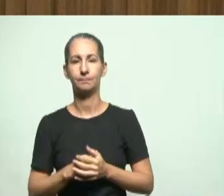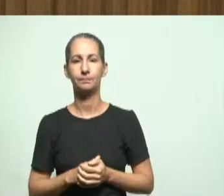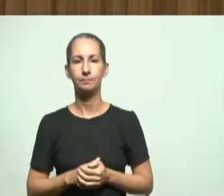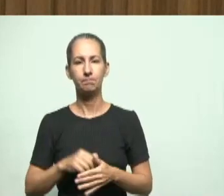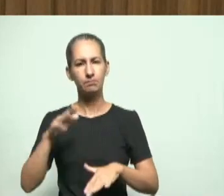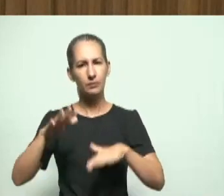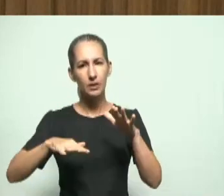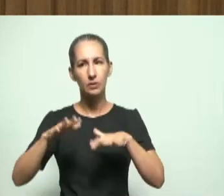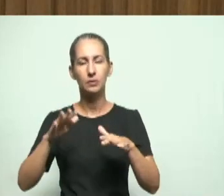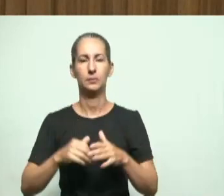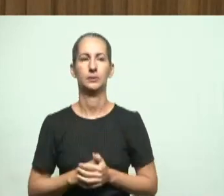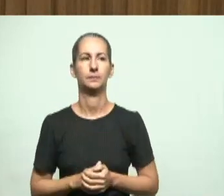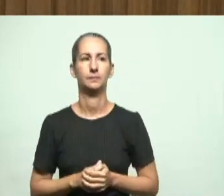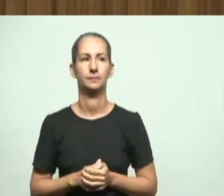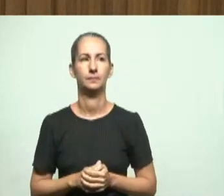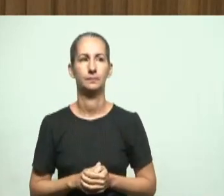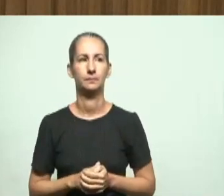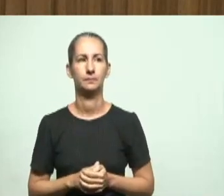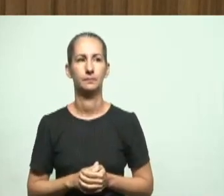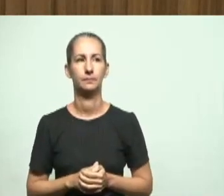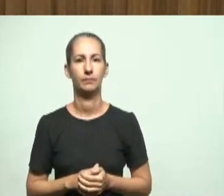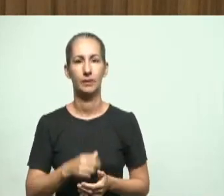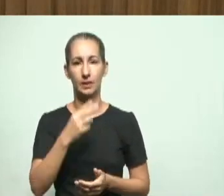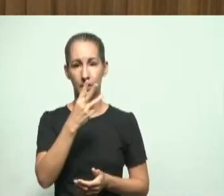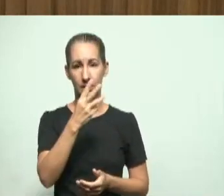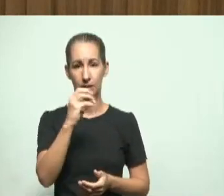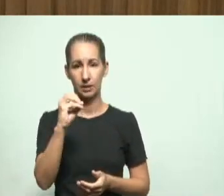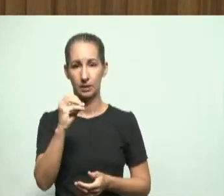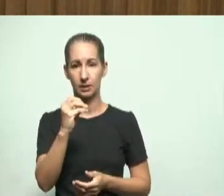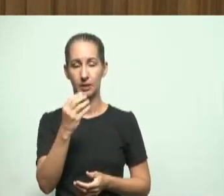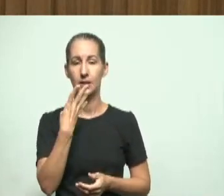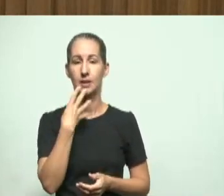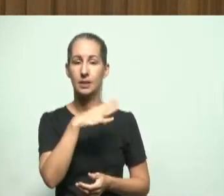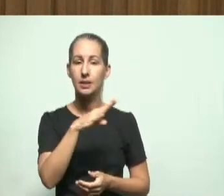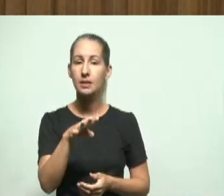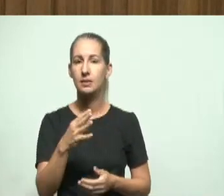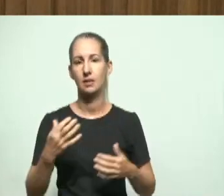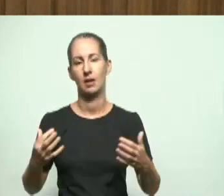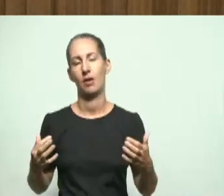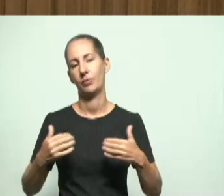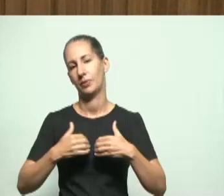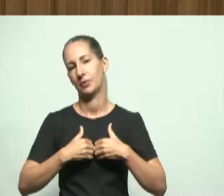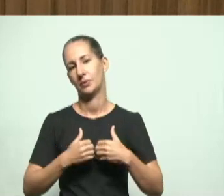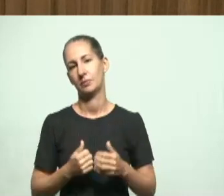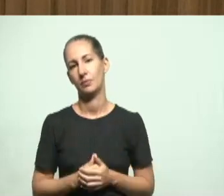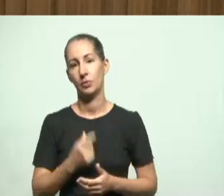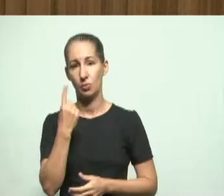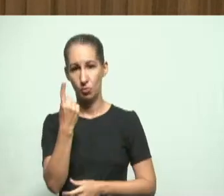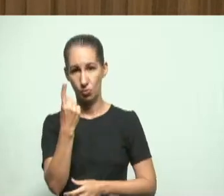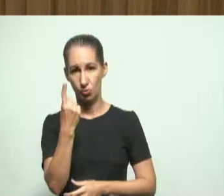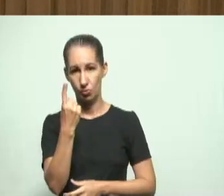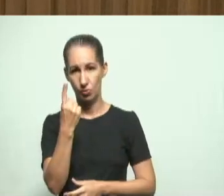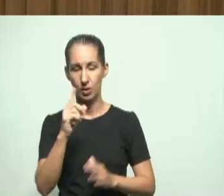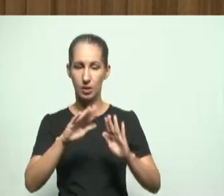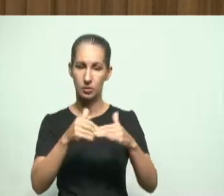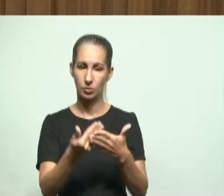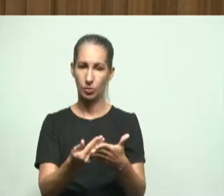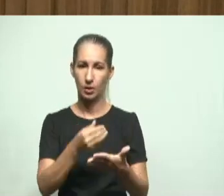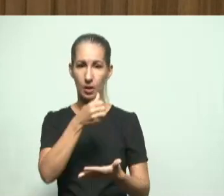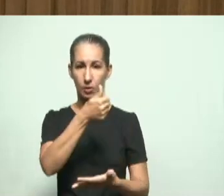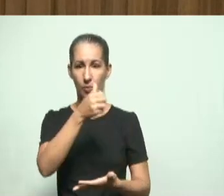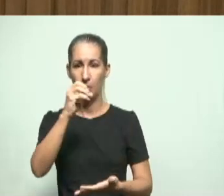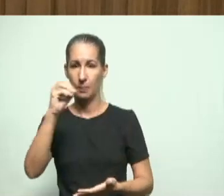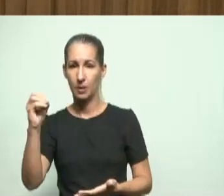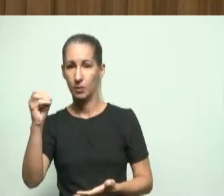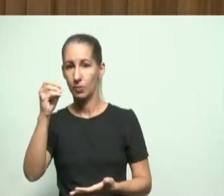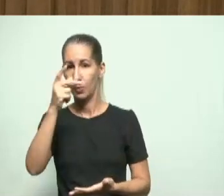média, Ranieri, Kleber, 30 crianças com autismo. Numa escola com 1.000 crianças em Natal,